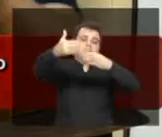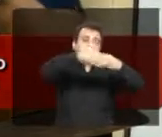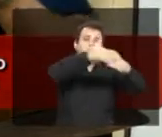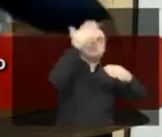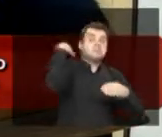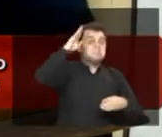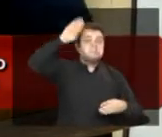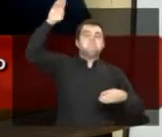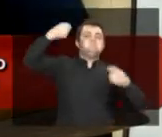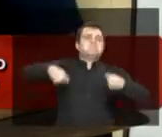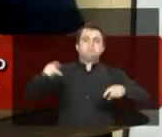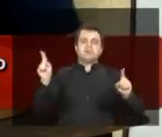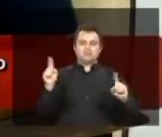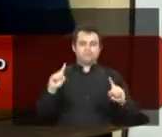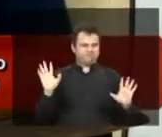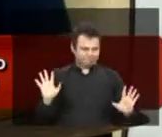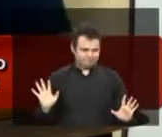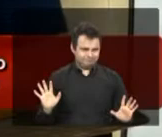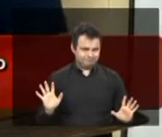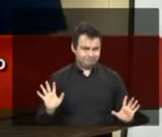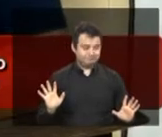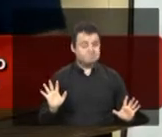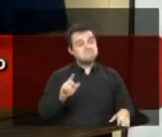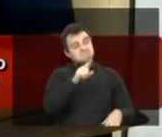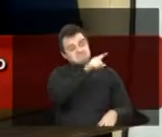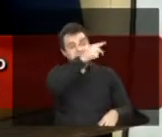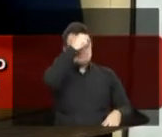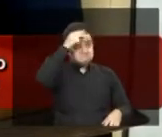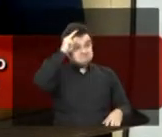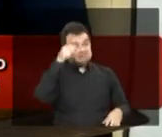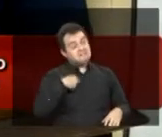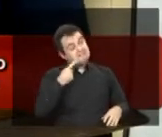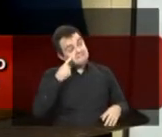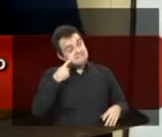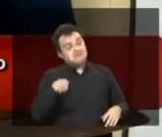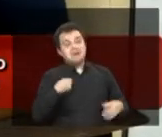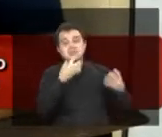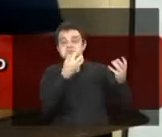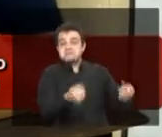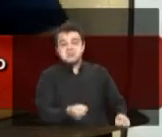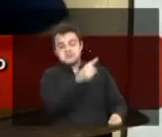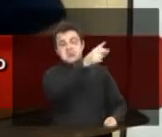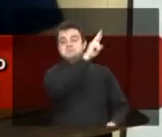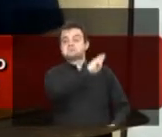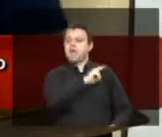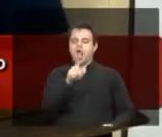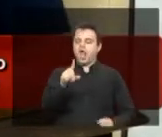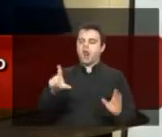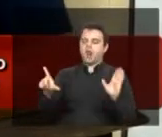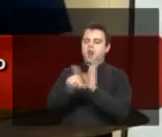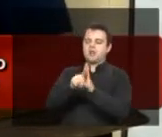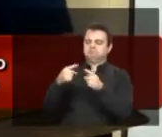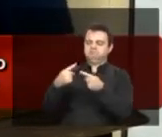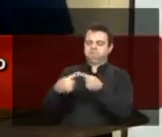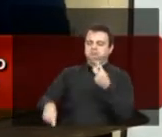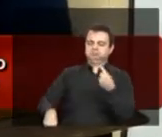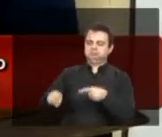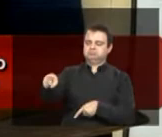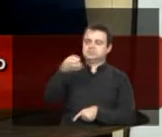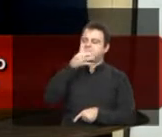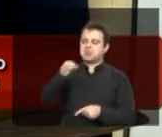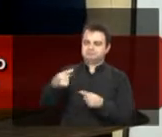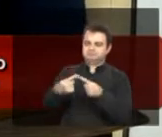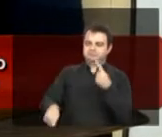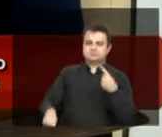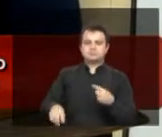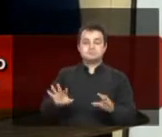que eles constatem aí que a minha ideia seja aí uma ideia inconstitucional. Ah, mas